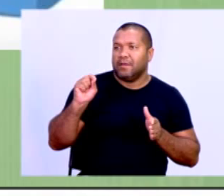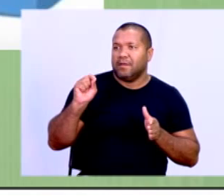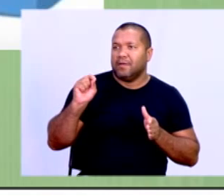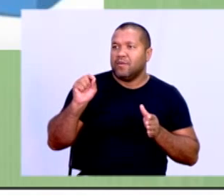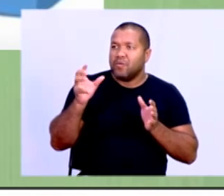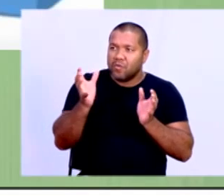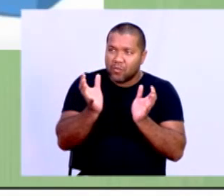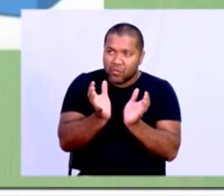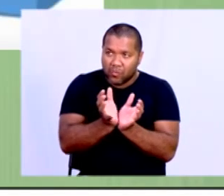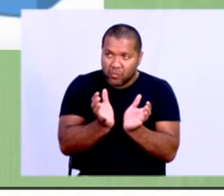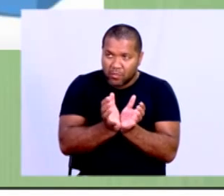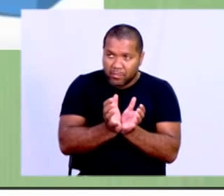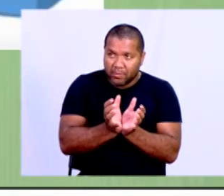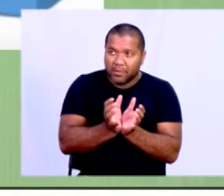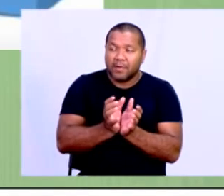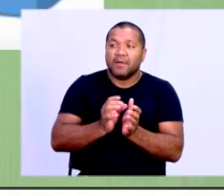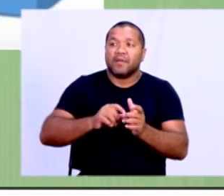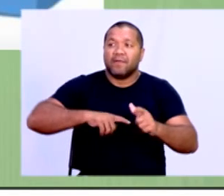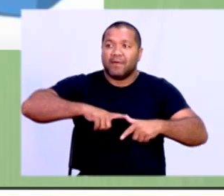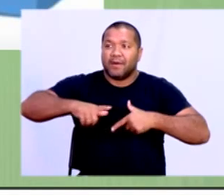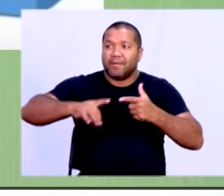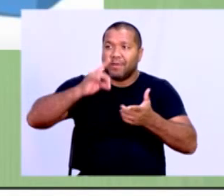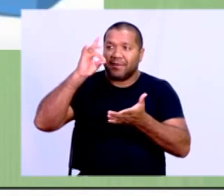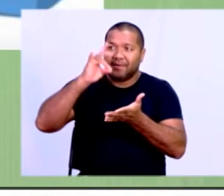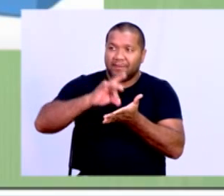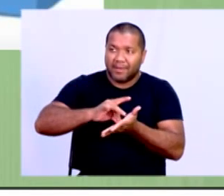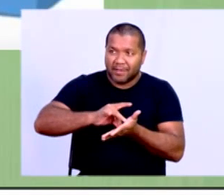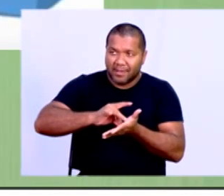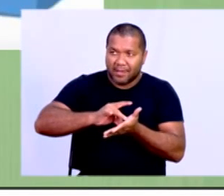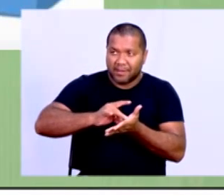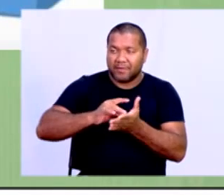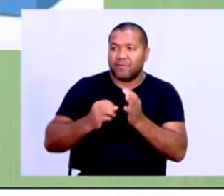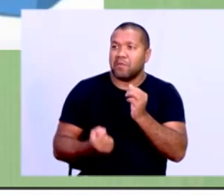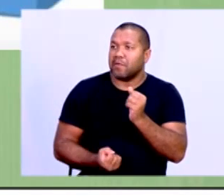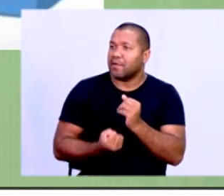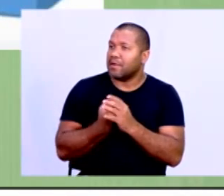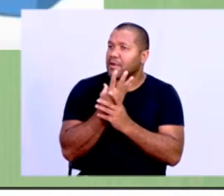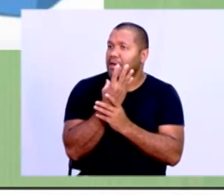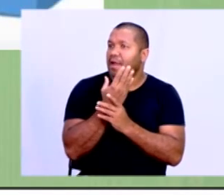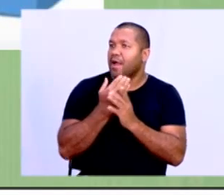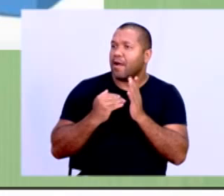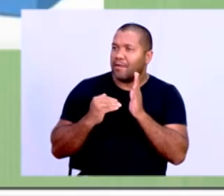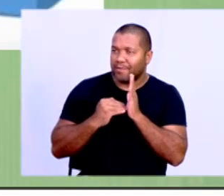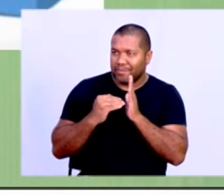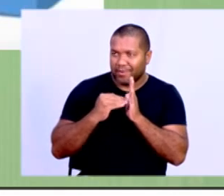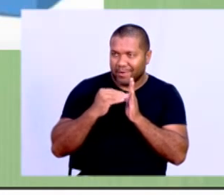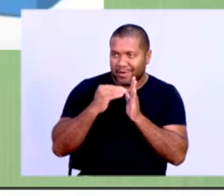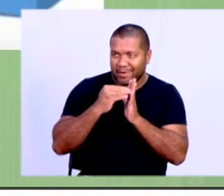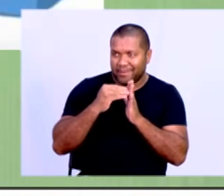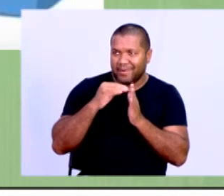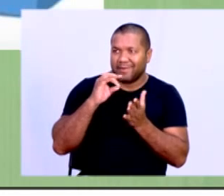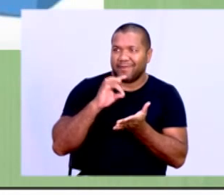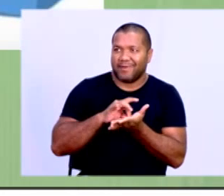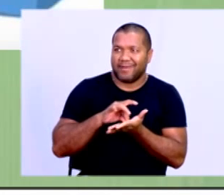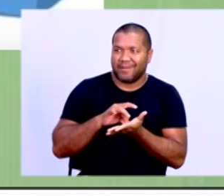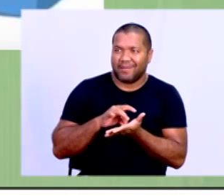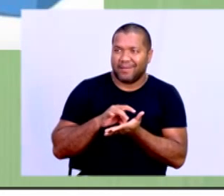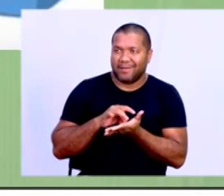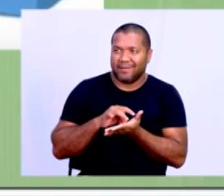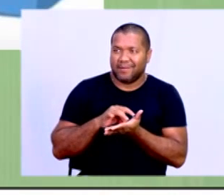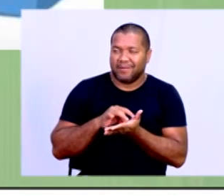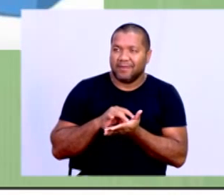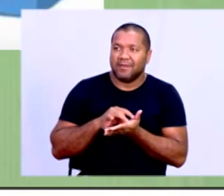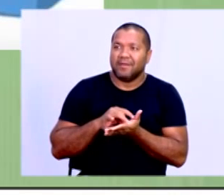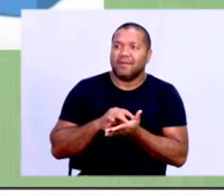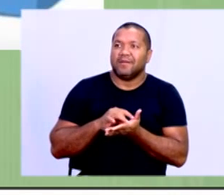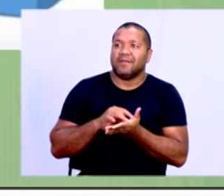a equipe, o Dev Team, que é a equipe de desenvolvimento. Nessa etapa são eles que vão